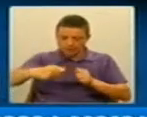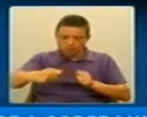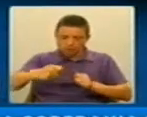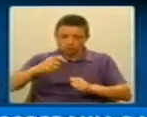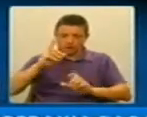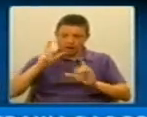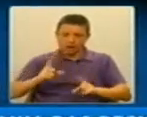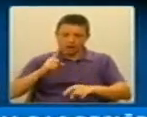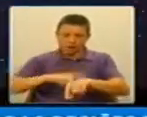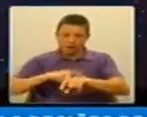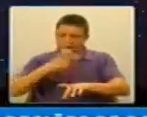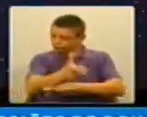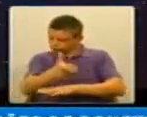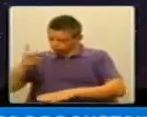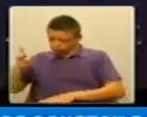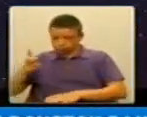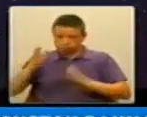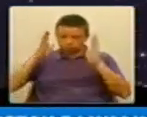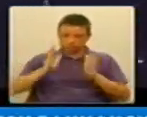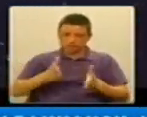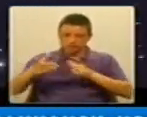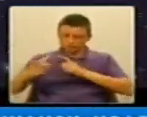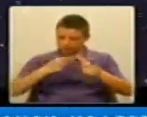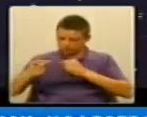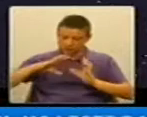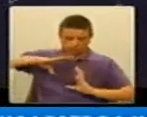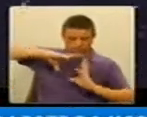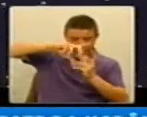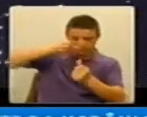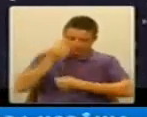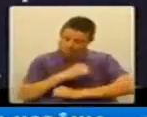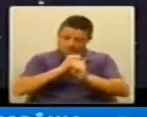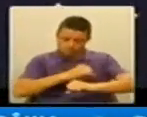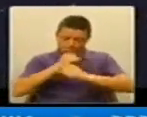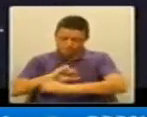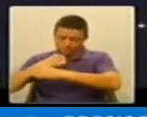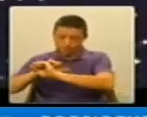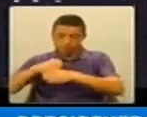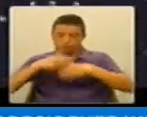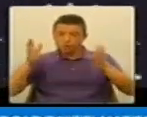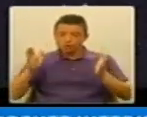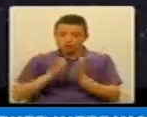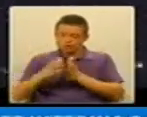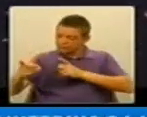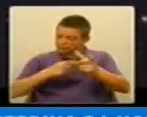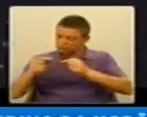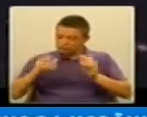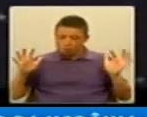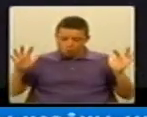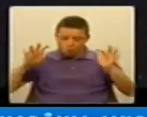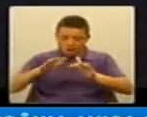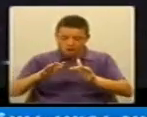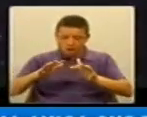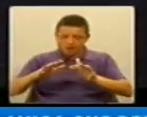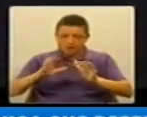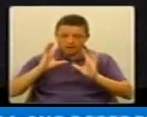não deixa de ser um facto curioso, porque já conhecíamos estrelas e planetas expulsos, agora é todo um enxame de estrelas que foi expulso de uma galáxia. Miguel,